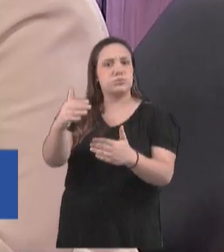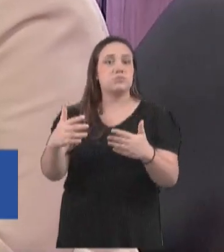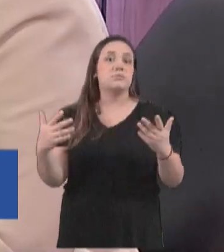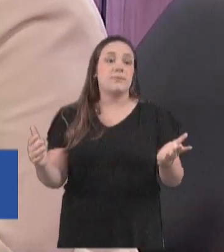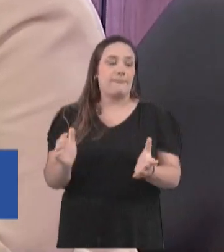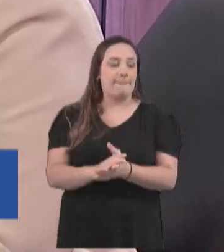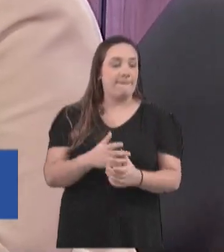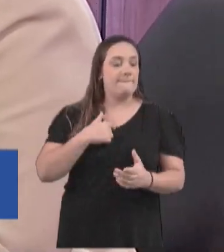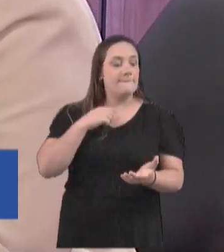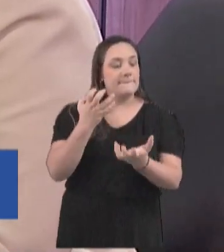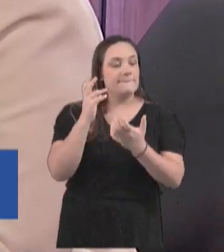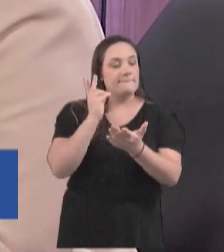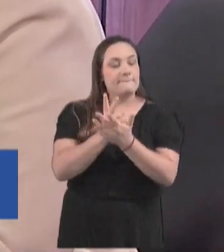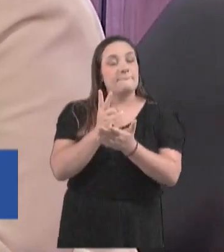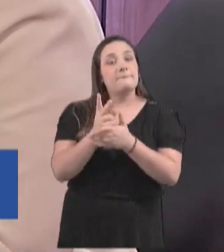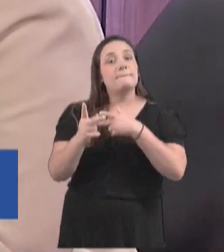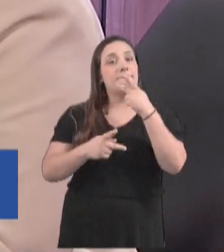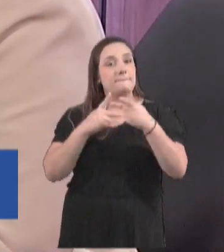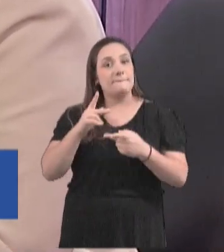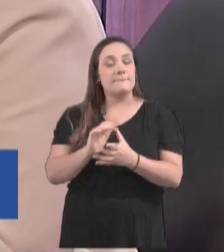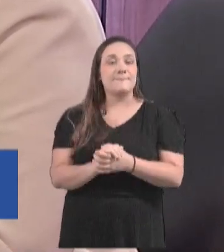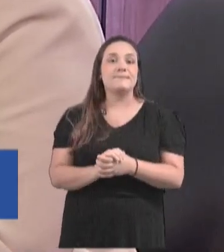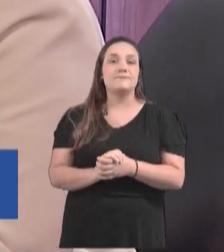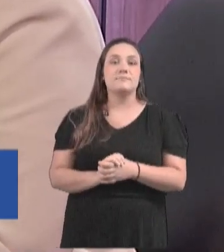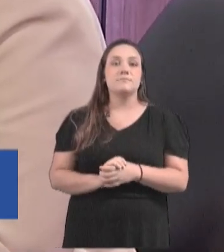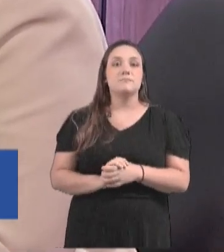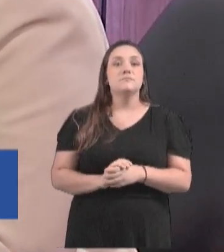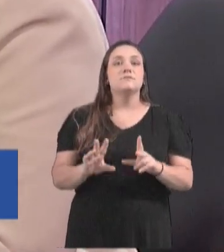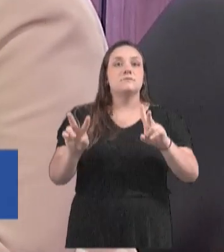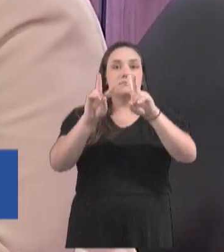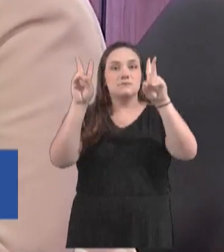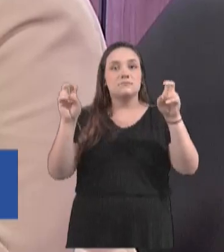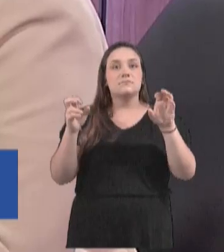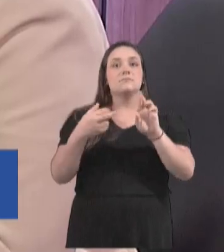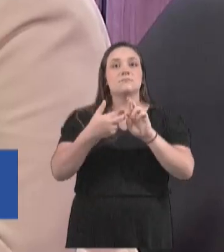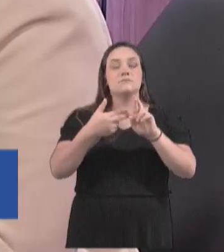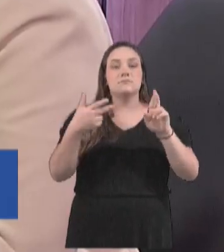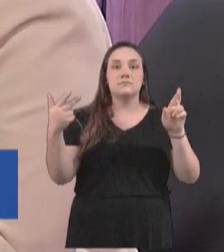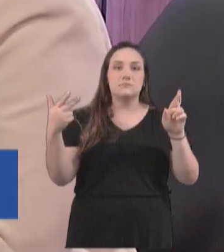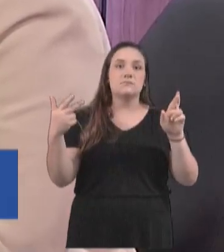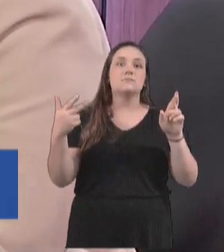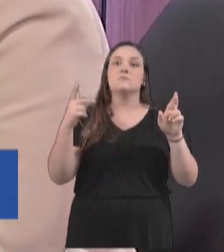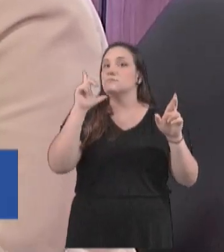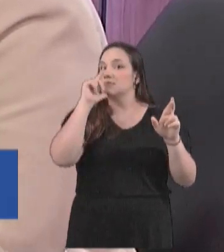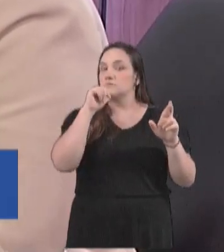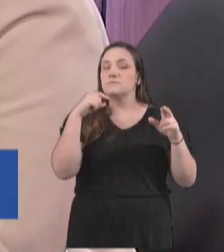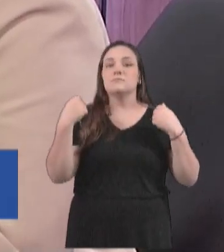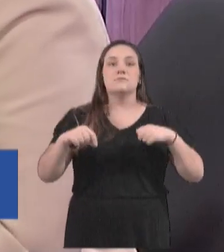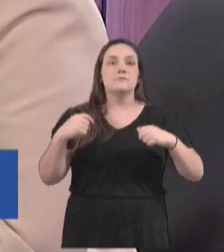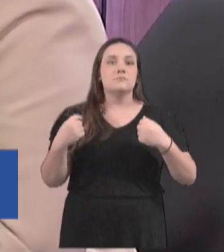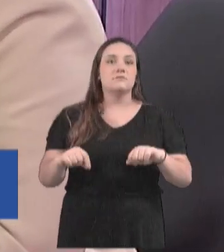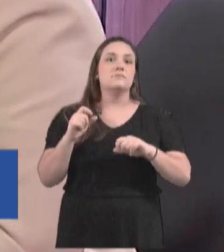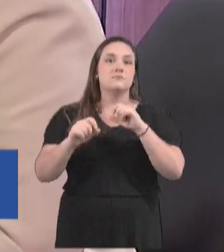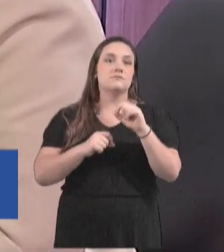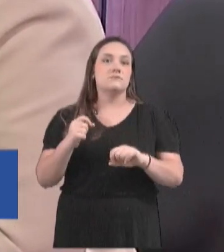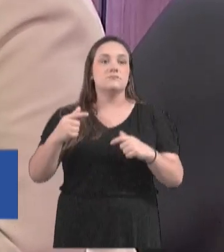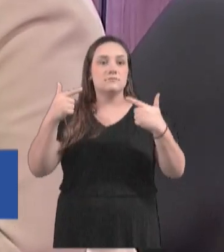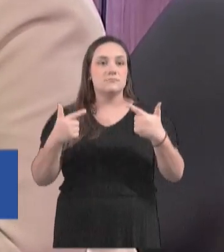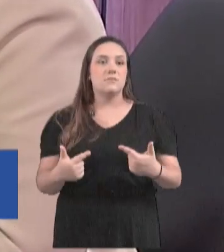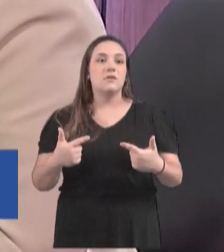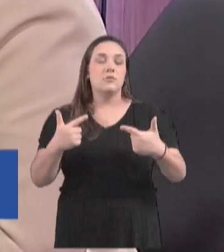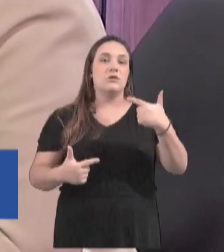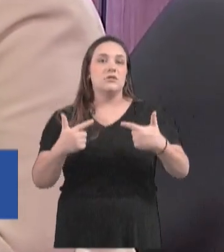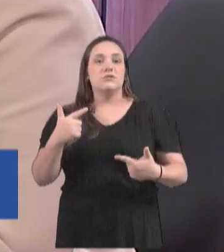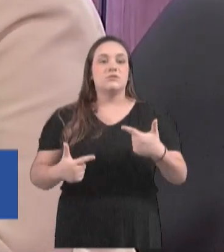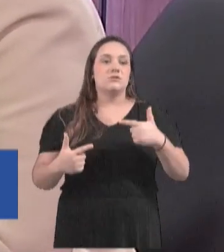sempre eu gostaria de dizer que toda a questão da gestão dos recursos hídricos, ela depende das políticas de